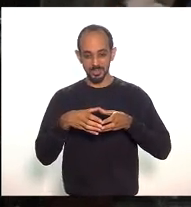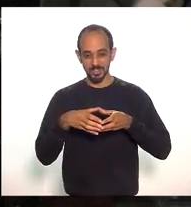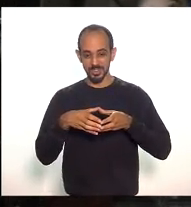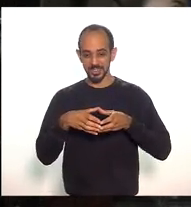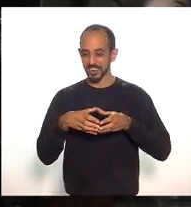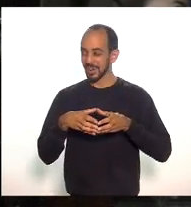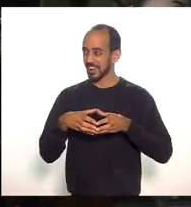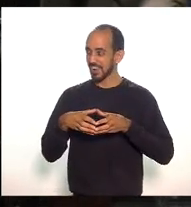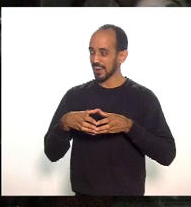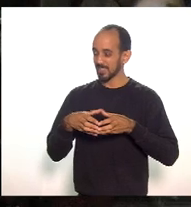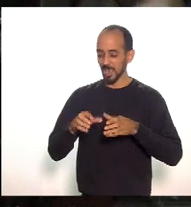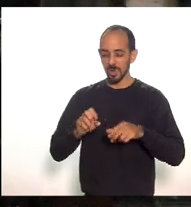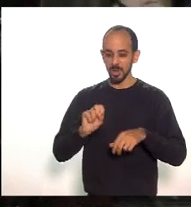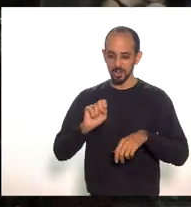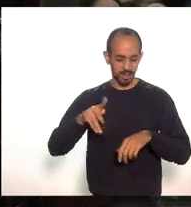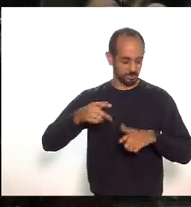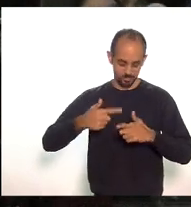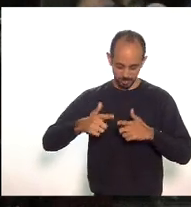3581